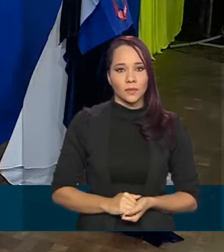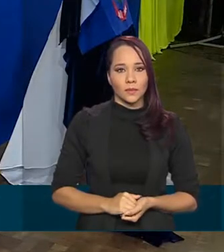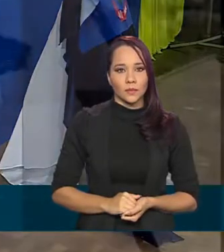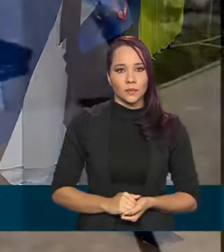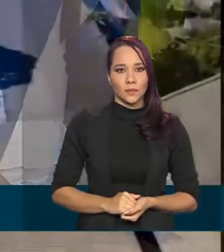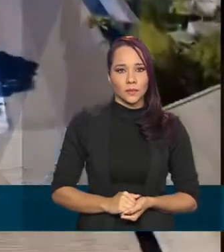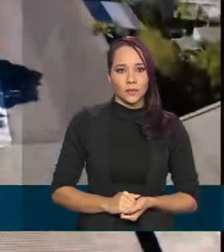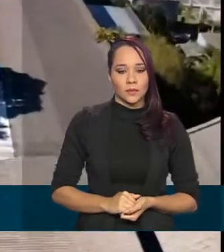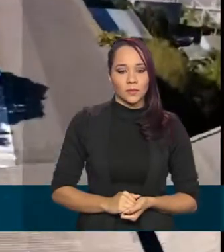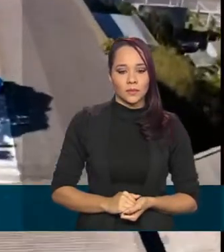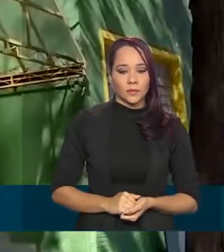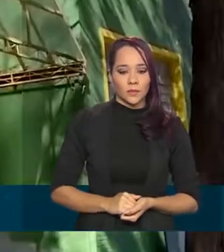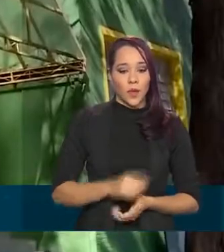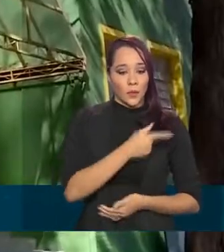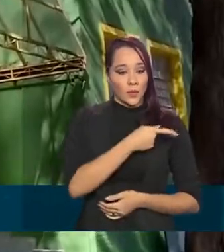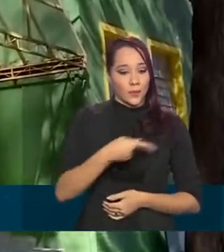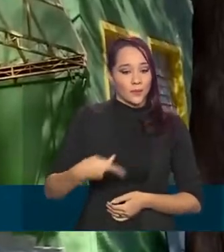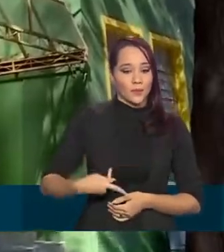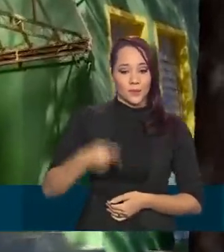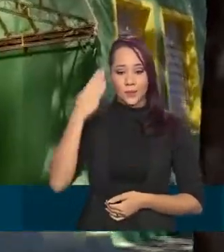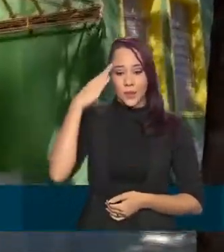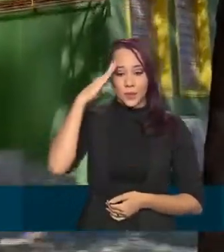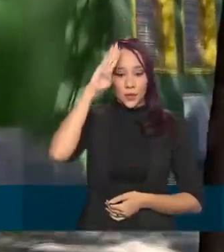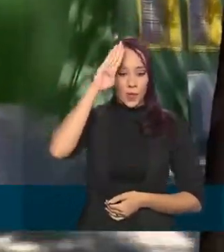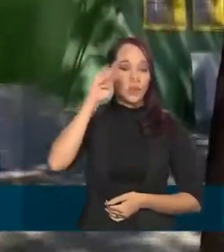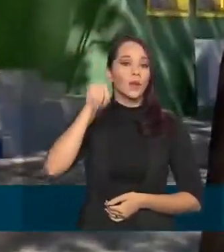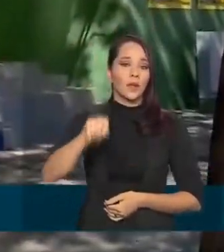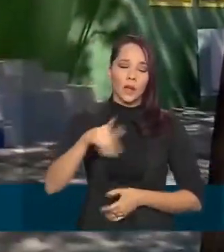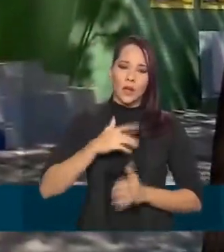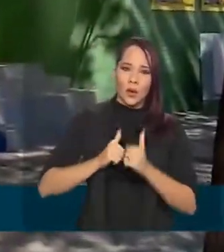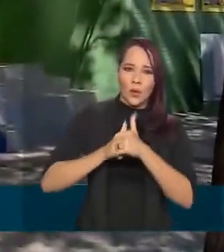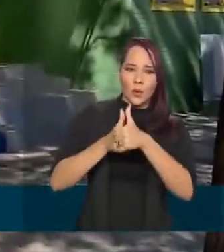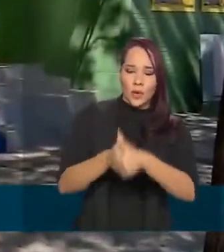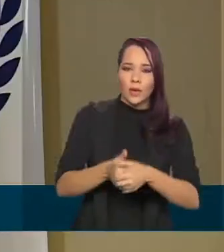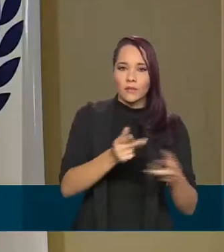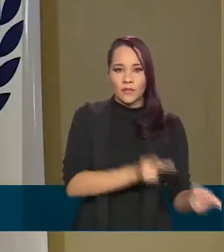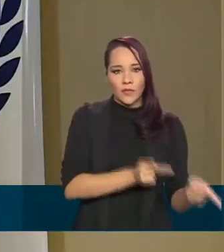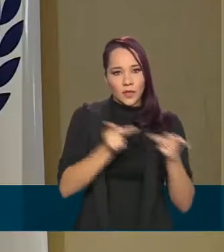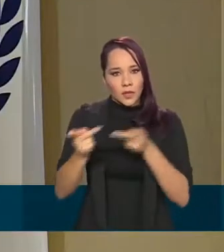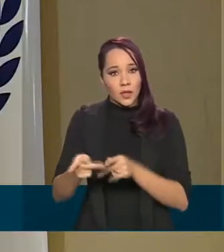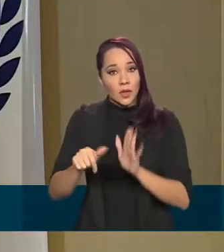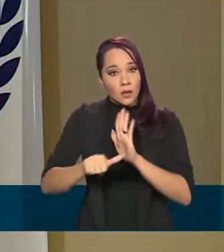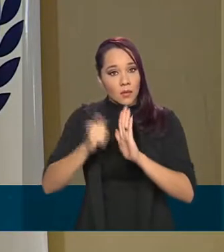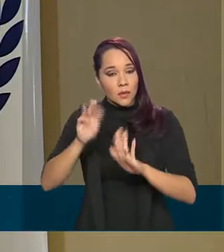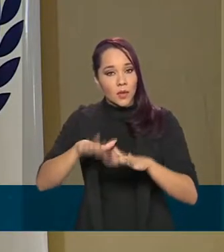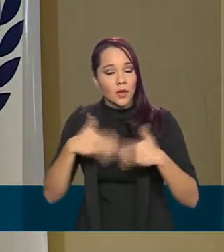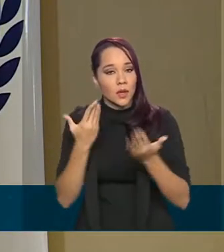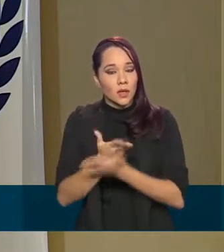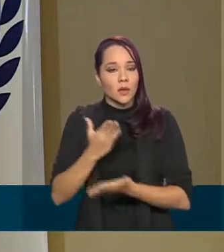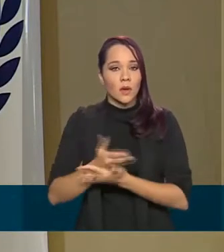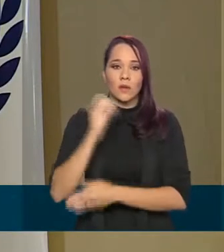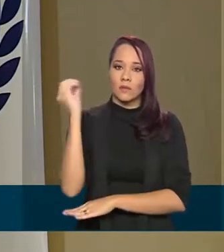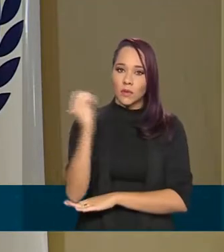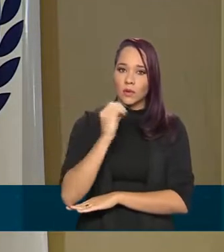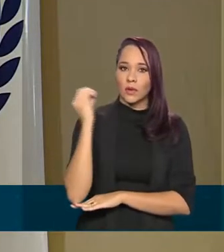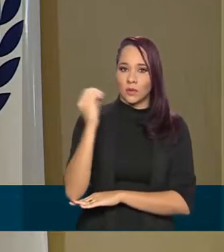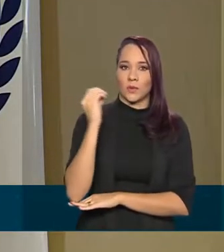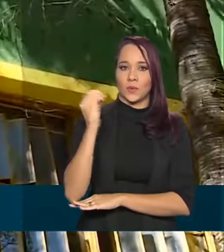civismo, se torne um lugar... O presidente Jair Bolsonaro está acompanhando, está visitando aí a primeira escola do Rio Grande do Sul,